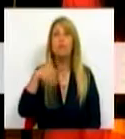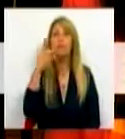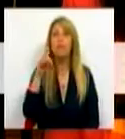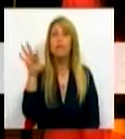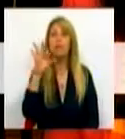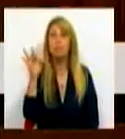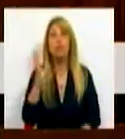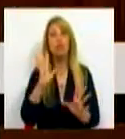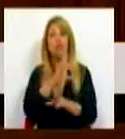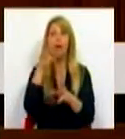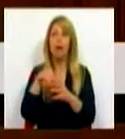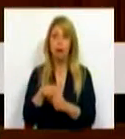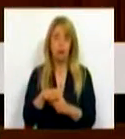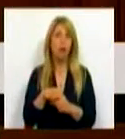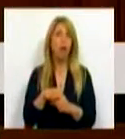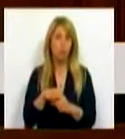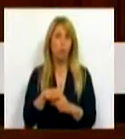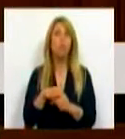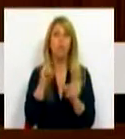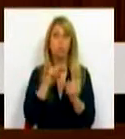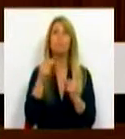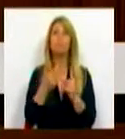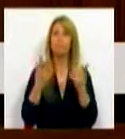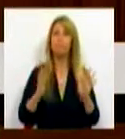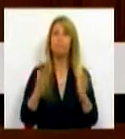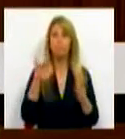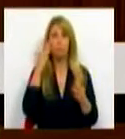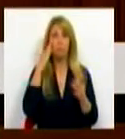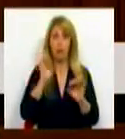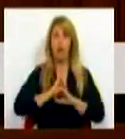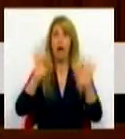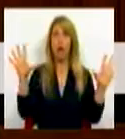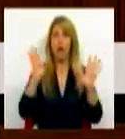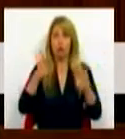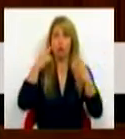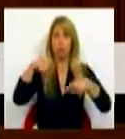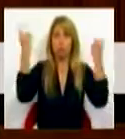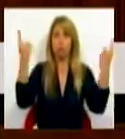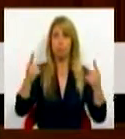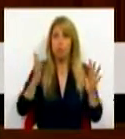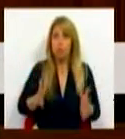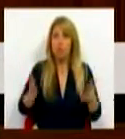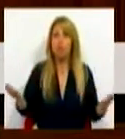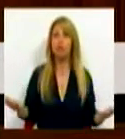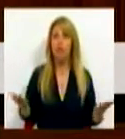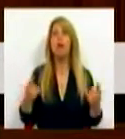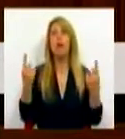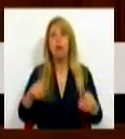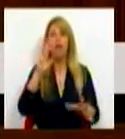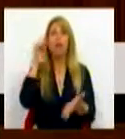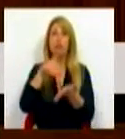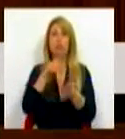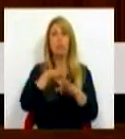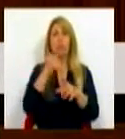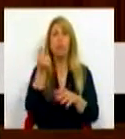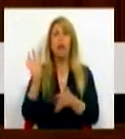11,6%. Já incluía a perspectiva e acho que isso está claramente divulgado. Já incluía, no fundo, o efeito da